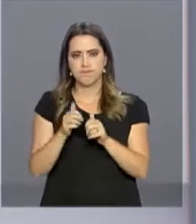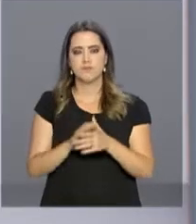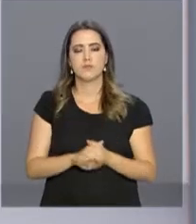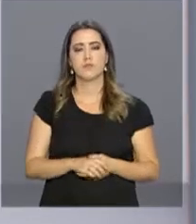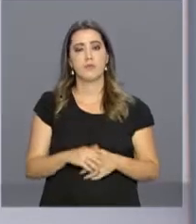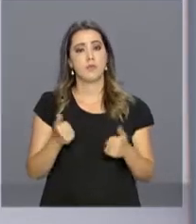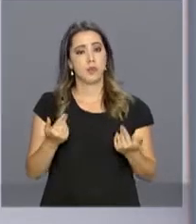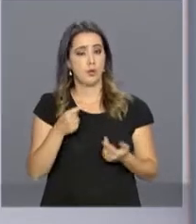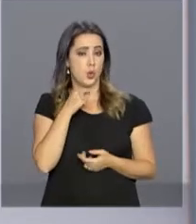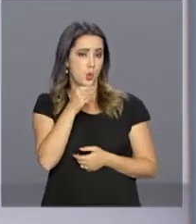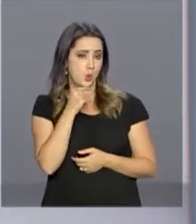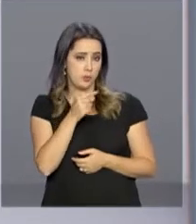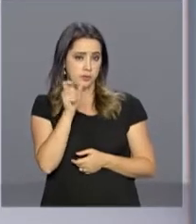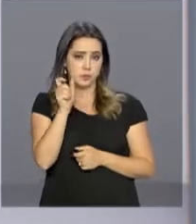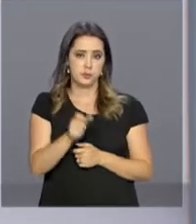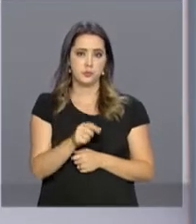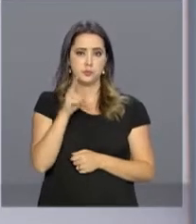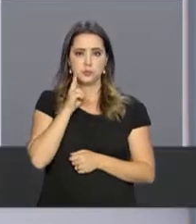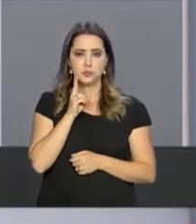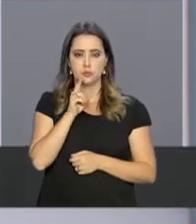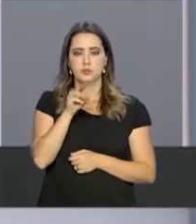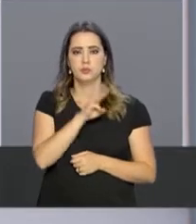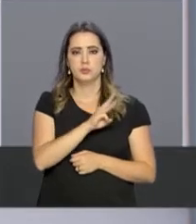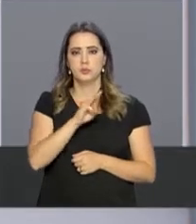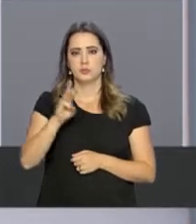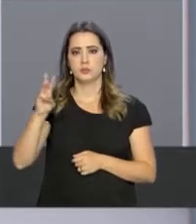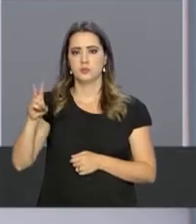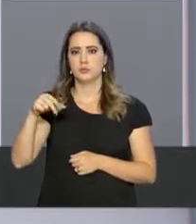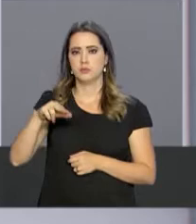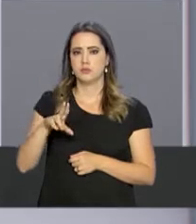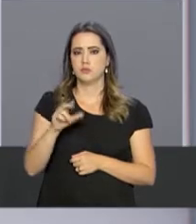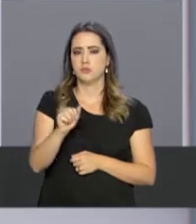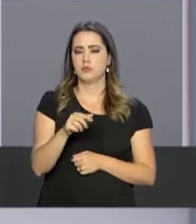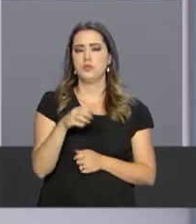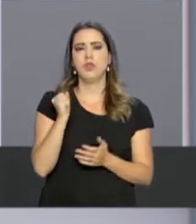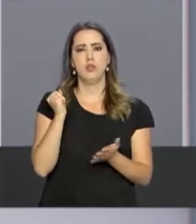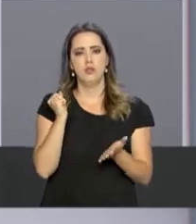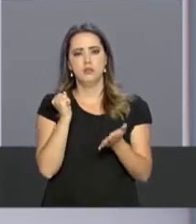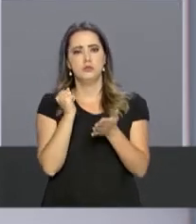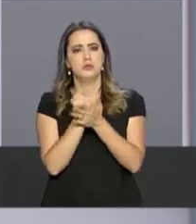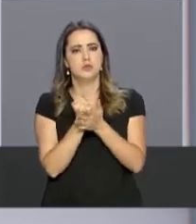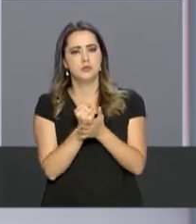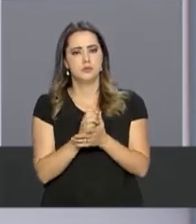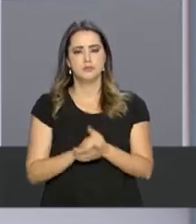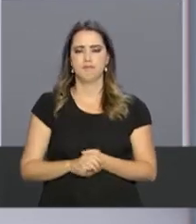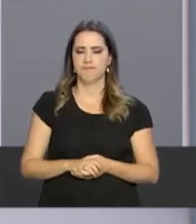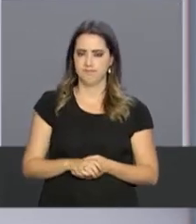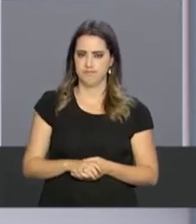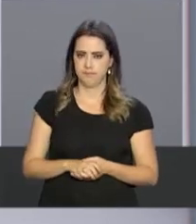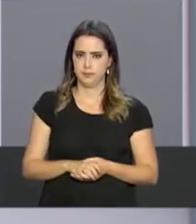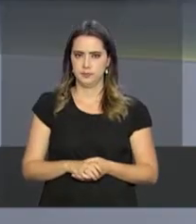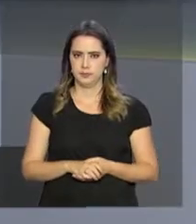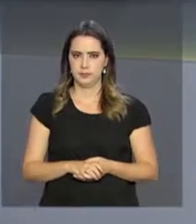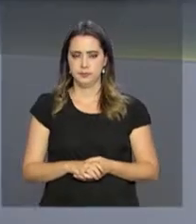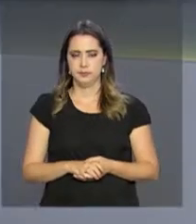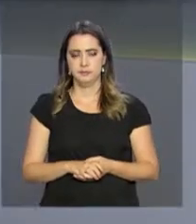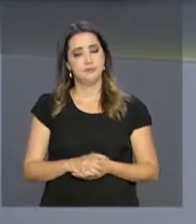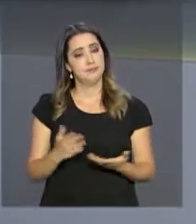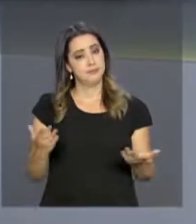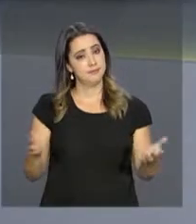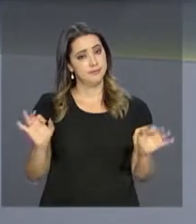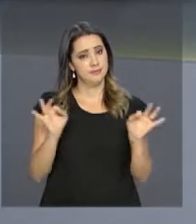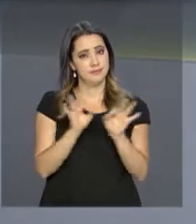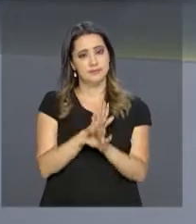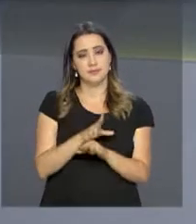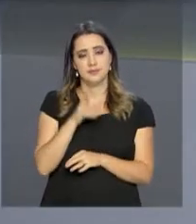e olha na dúvida o consumidor pode consultar no site da anvisa se o produto tem ou não tem o registro ea gente fica